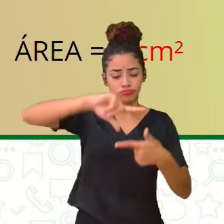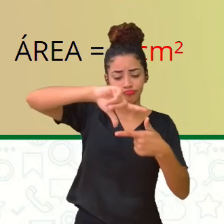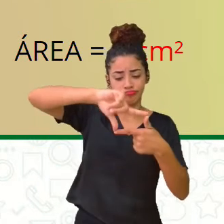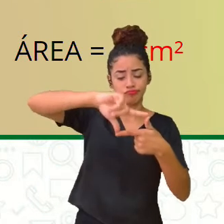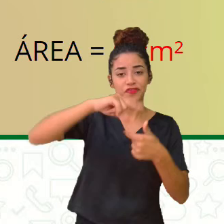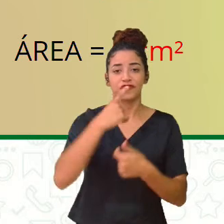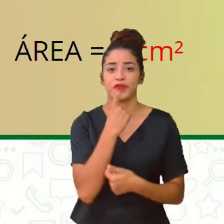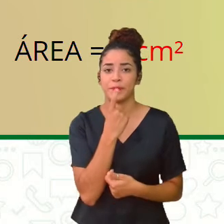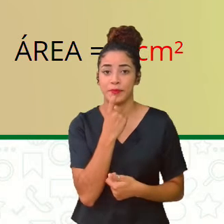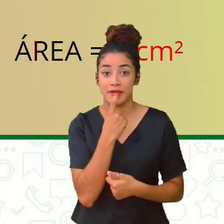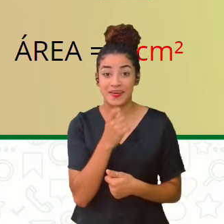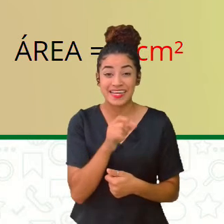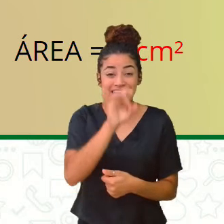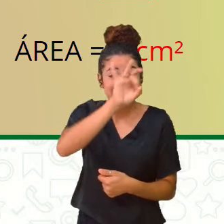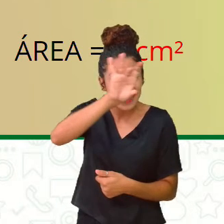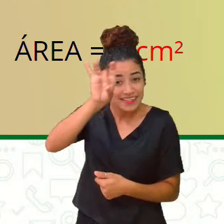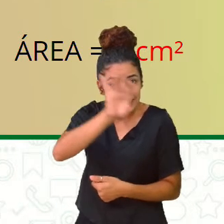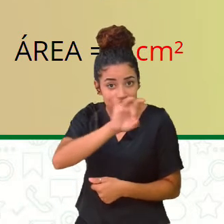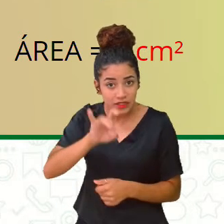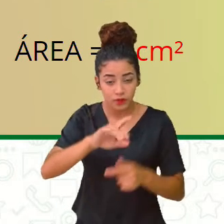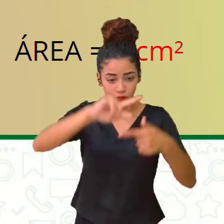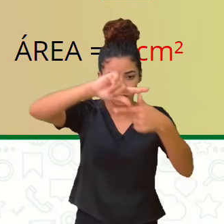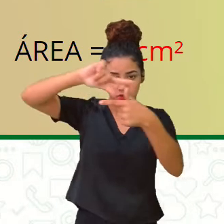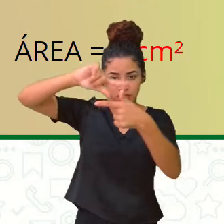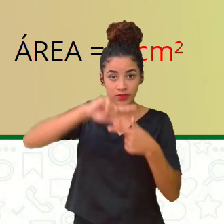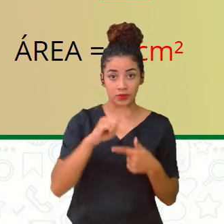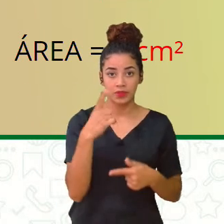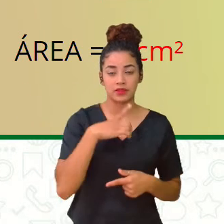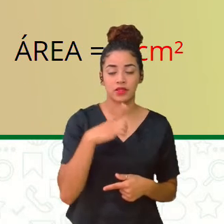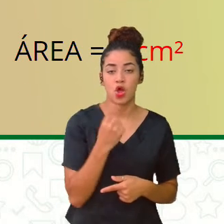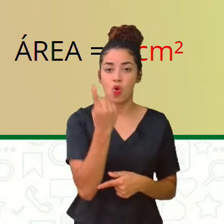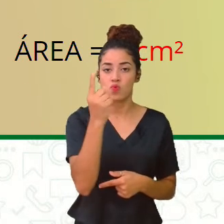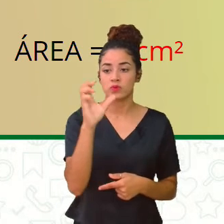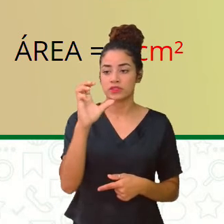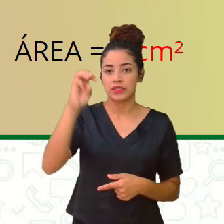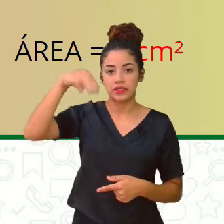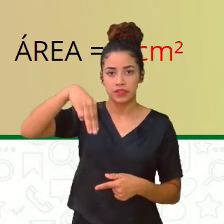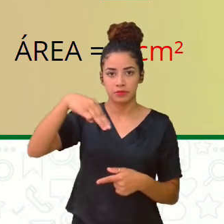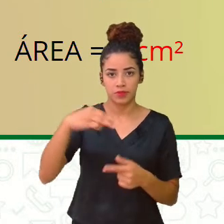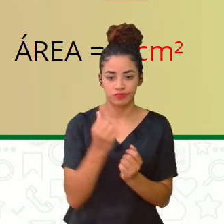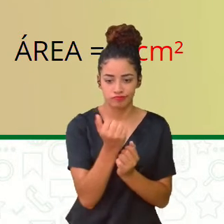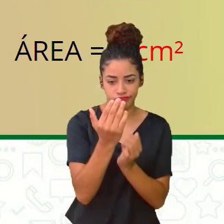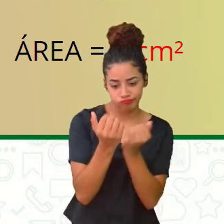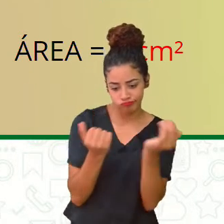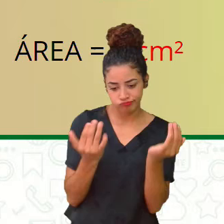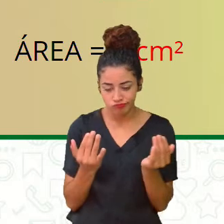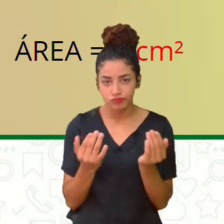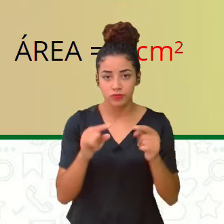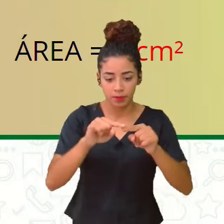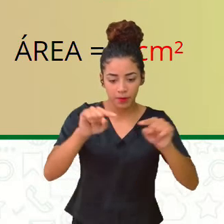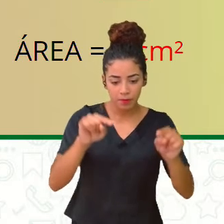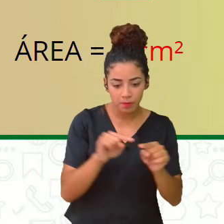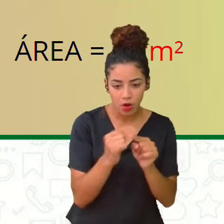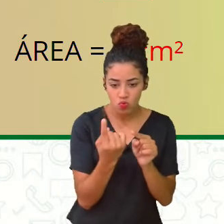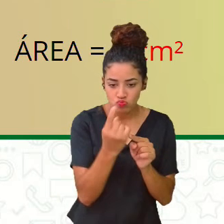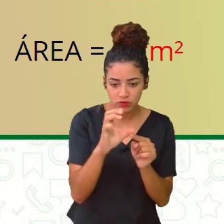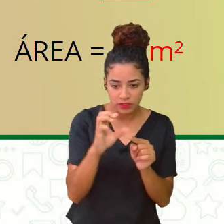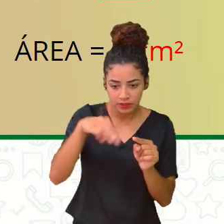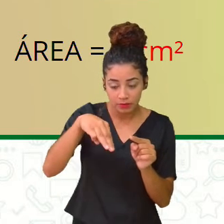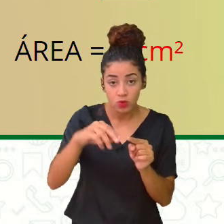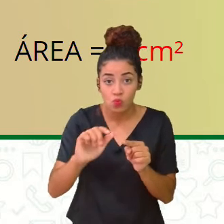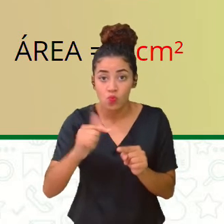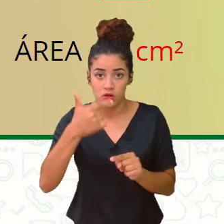Cada quadradinho desse tem 1 centímetro de cada lado, né? Ou seja, 1 centímetro